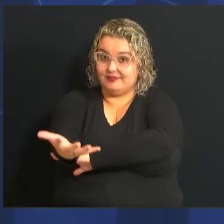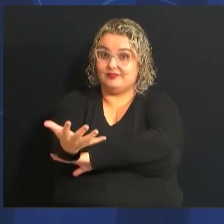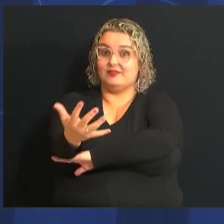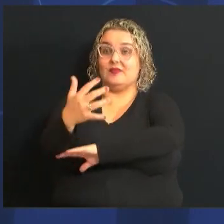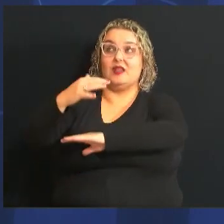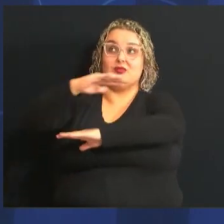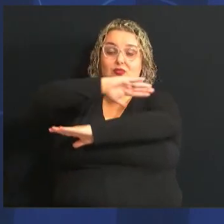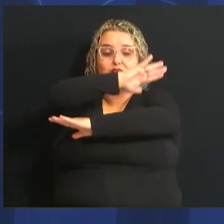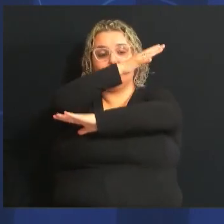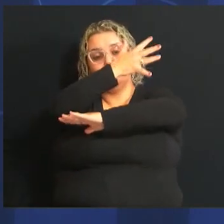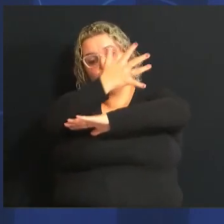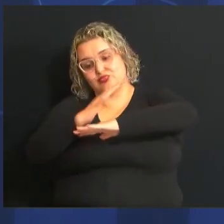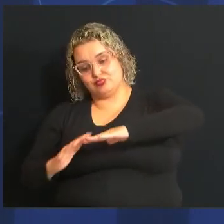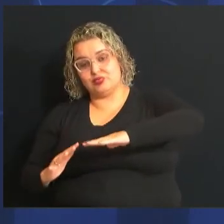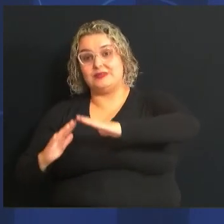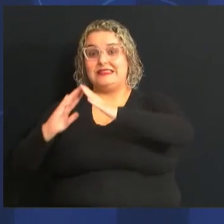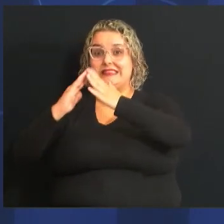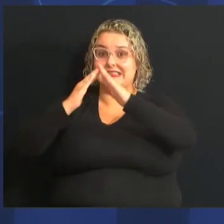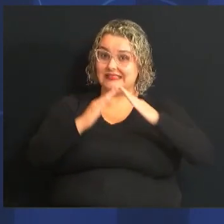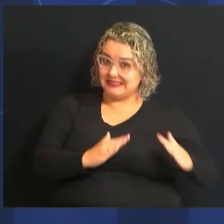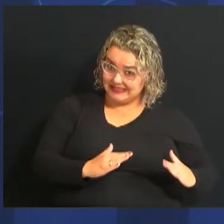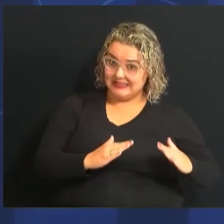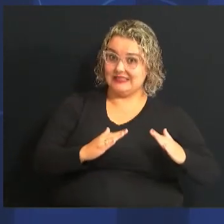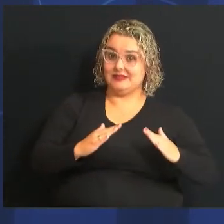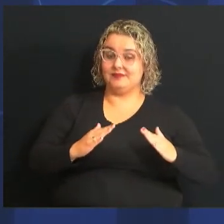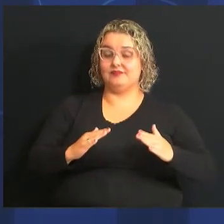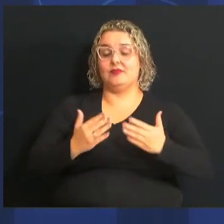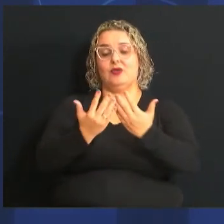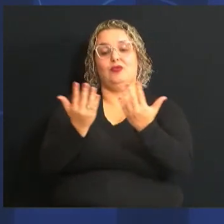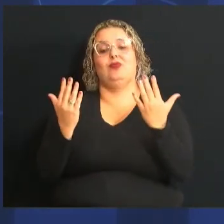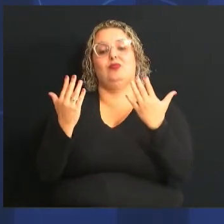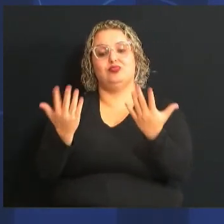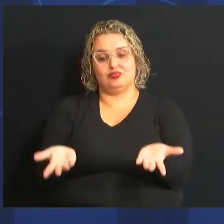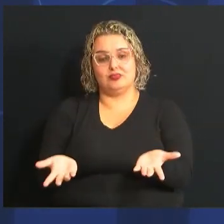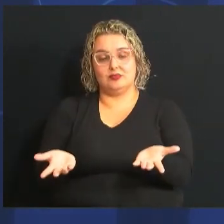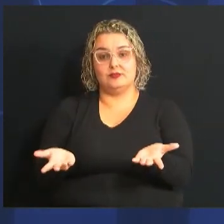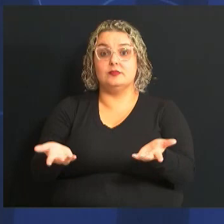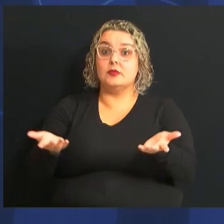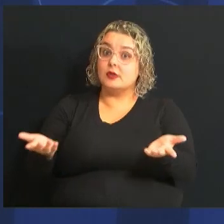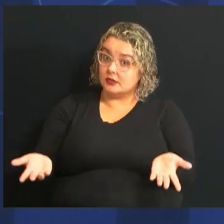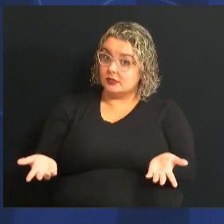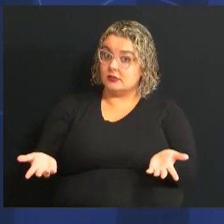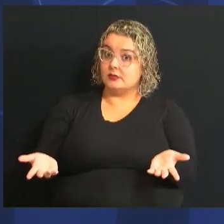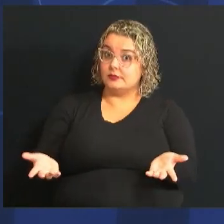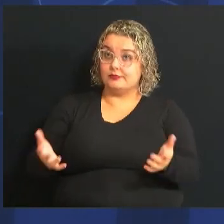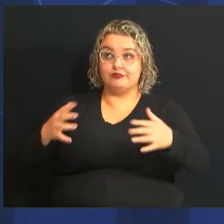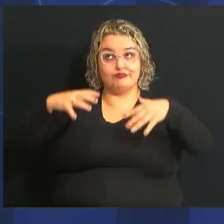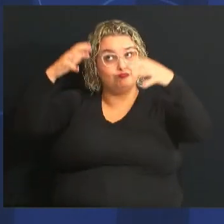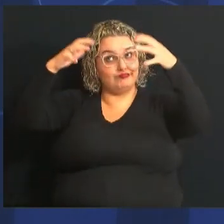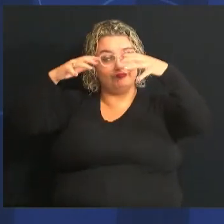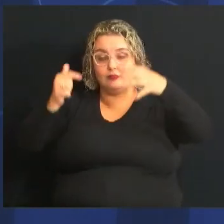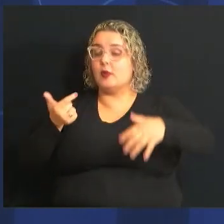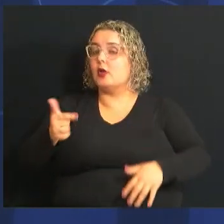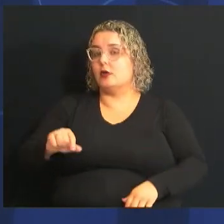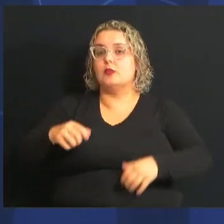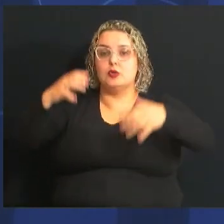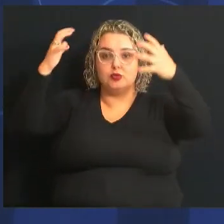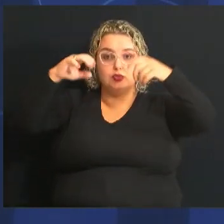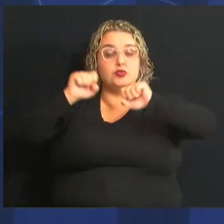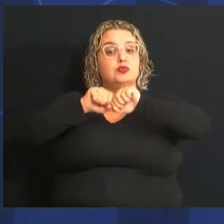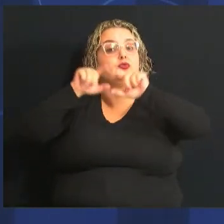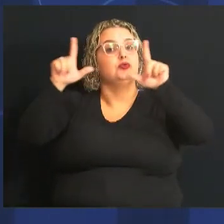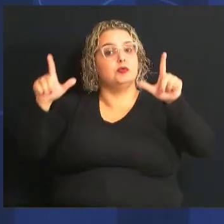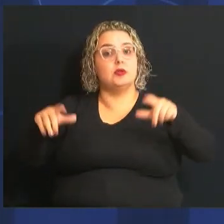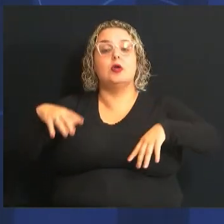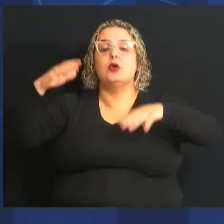deslizamentos, desabamentos, quedas de muros. Bom, previsão não muda, né? Choveu pela manhã, neste momento